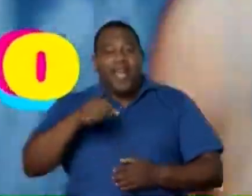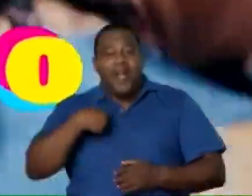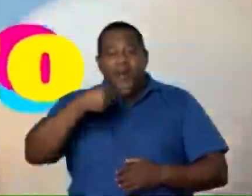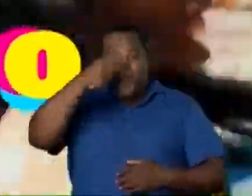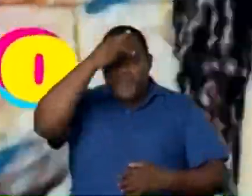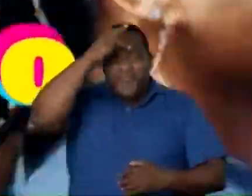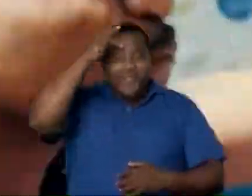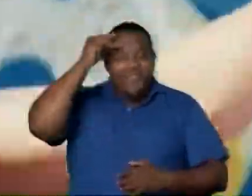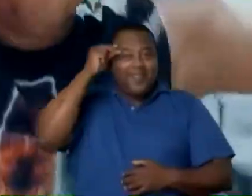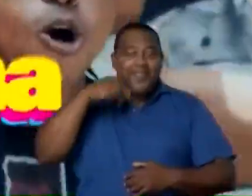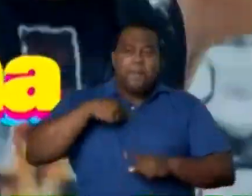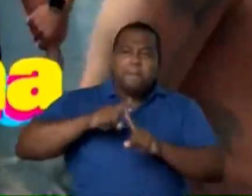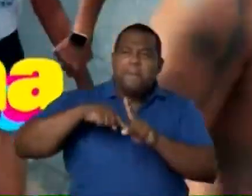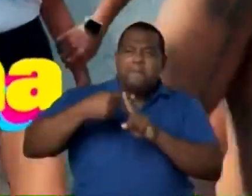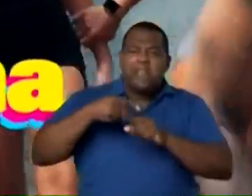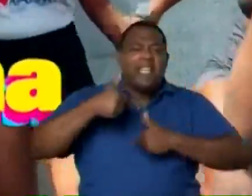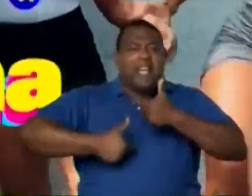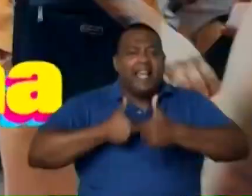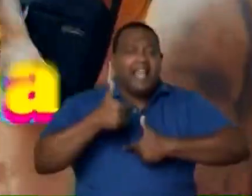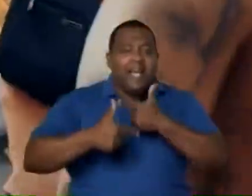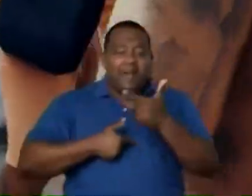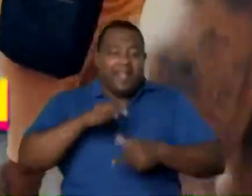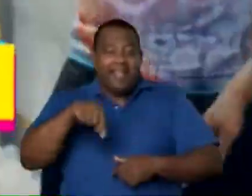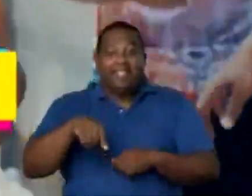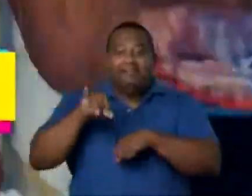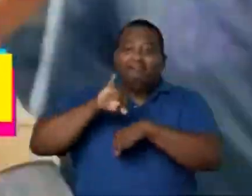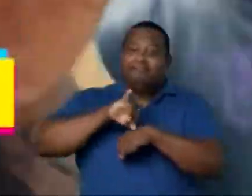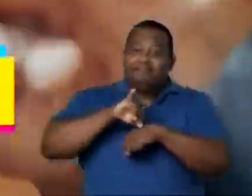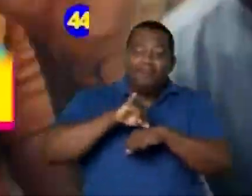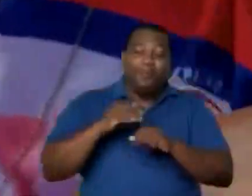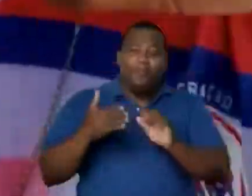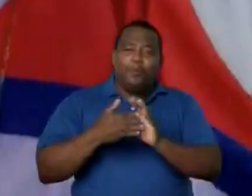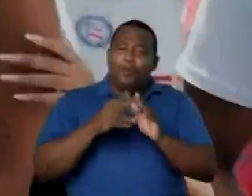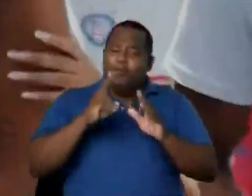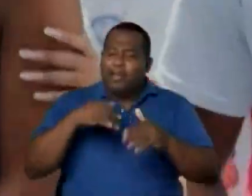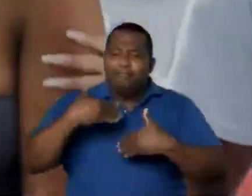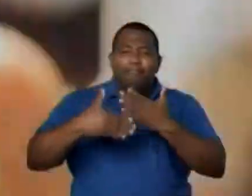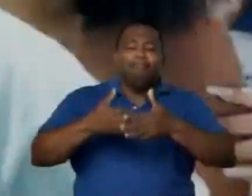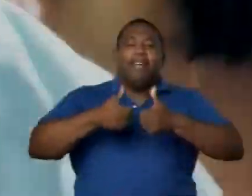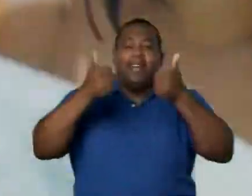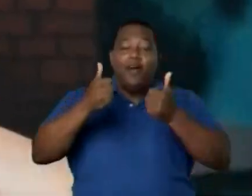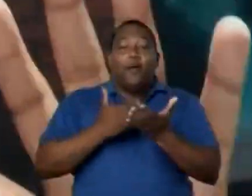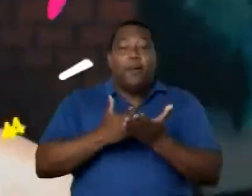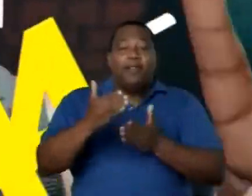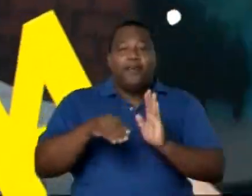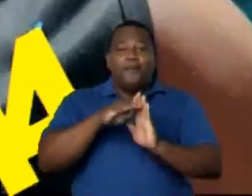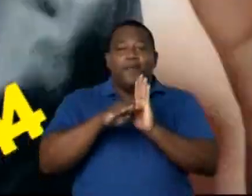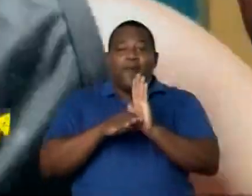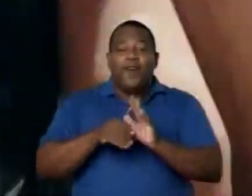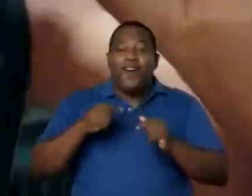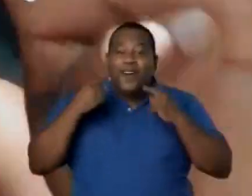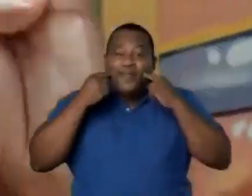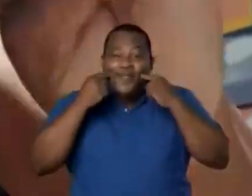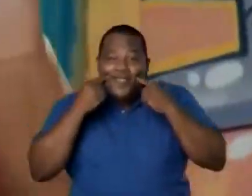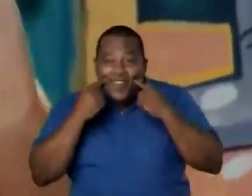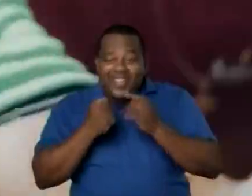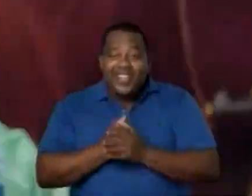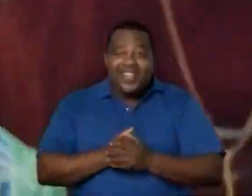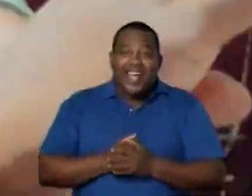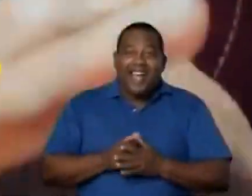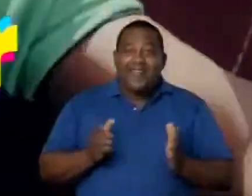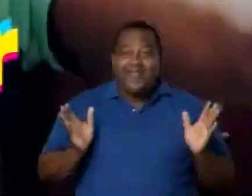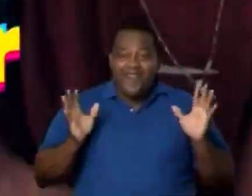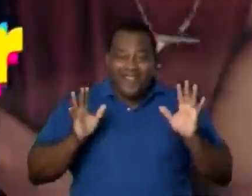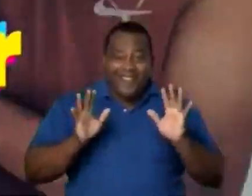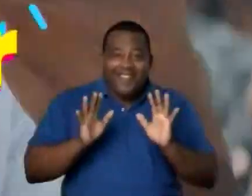o prefeito que mais trabalha em nossa capital, tudo 44. Vai começar o programa de Bruno!